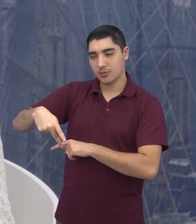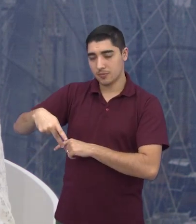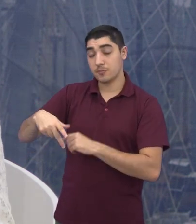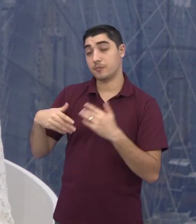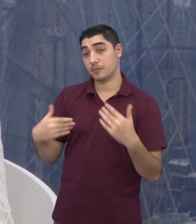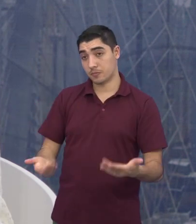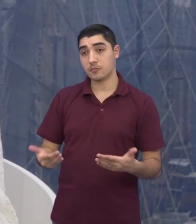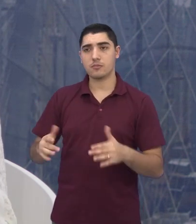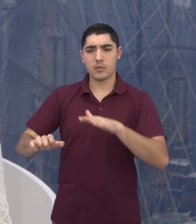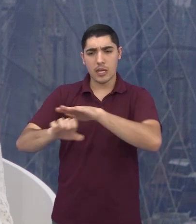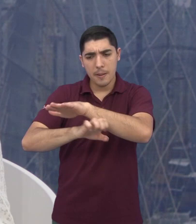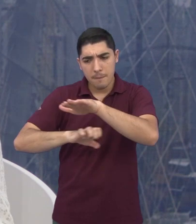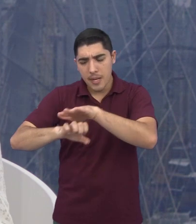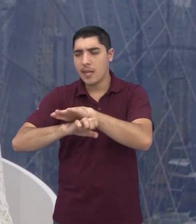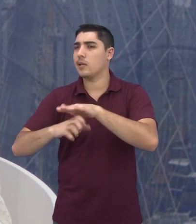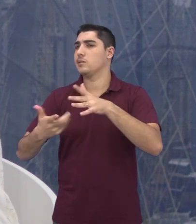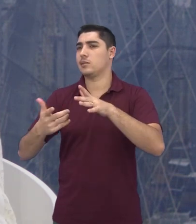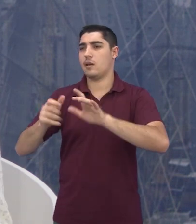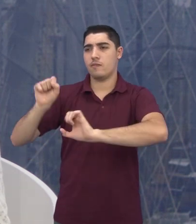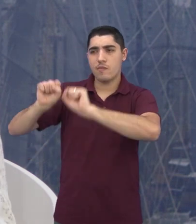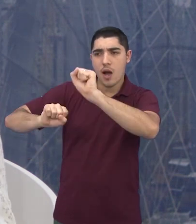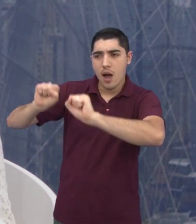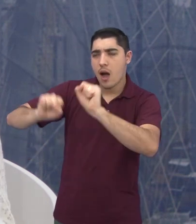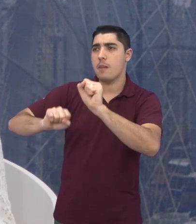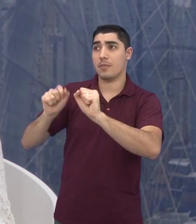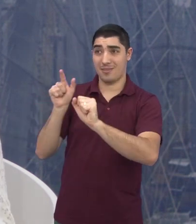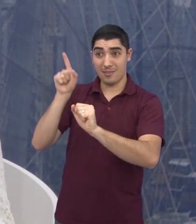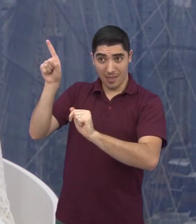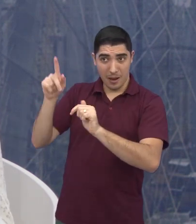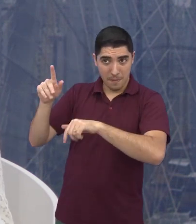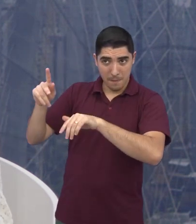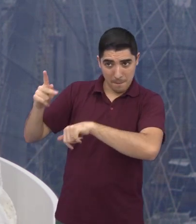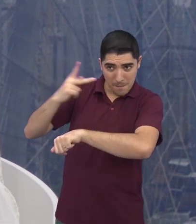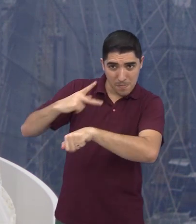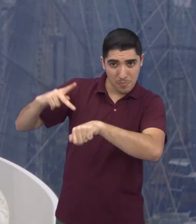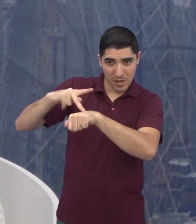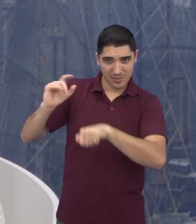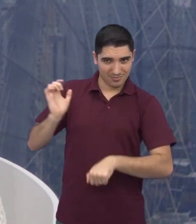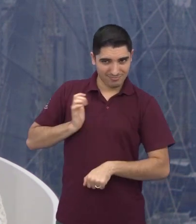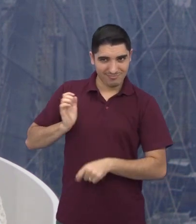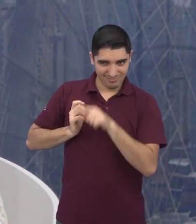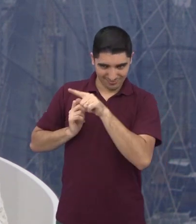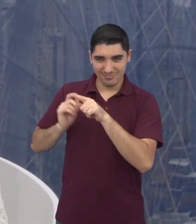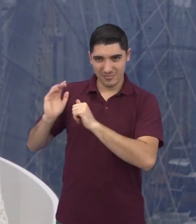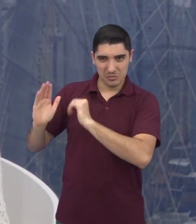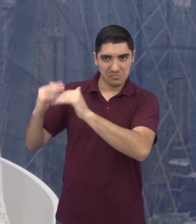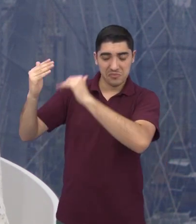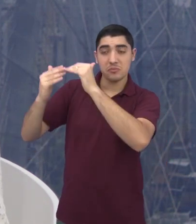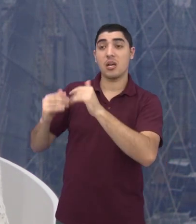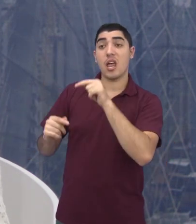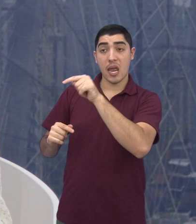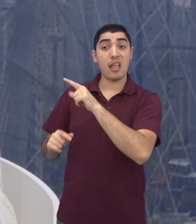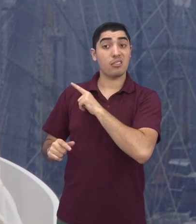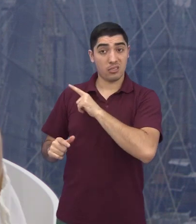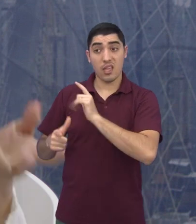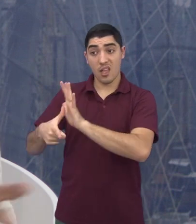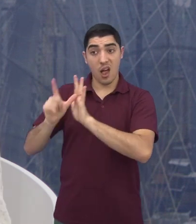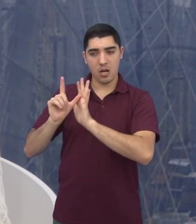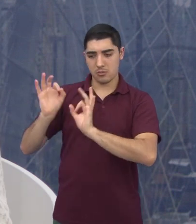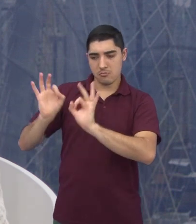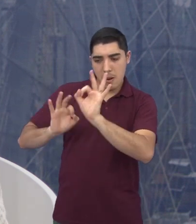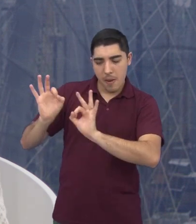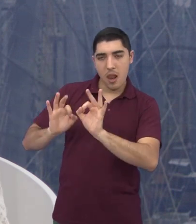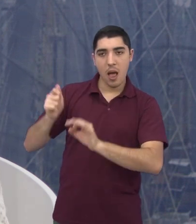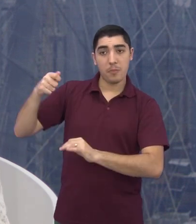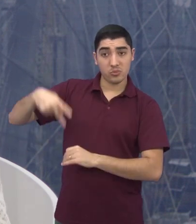empresas, indústrias de países mais enriquecidos, eles oferecem uma preparação para aposentadoria quando o